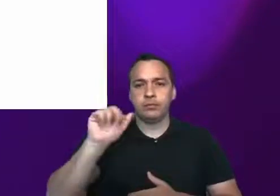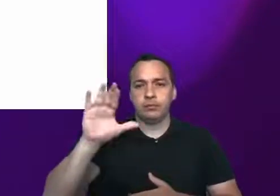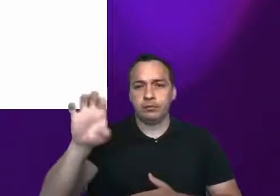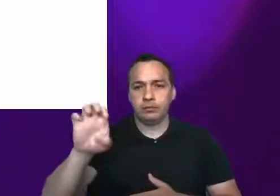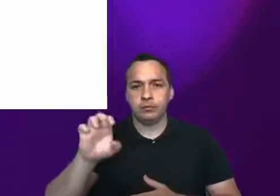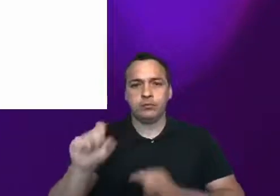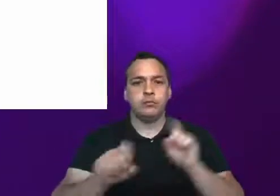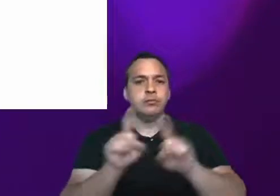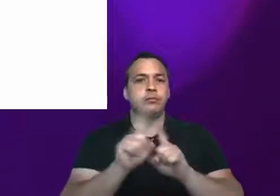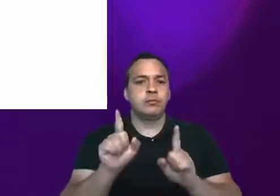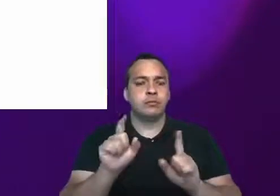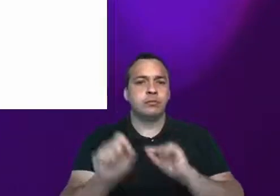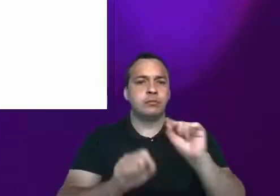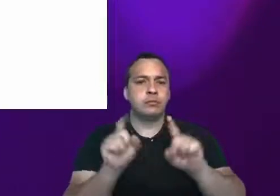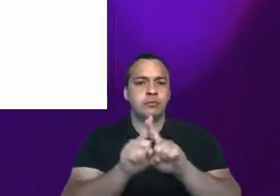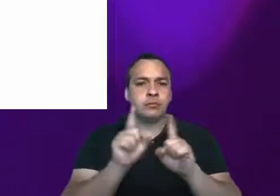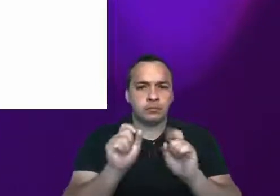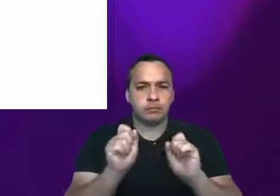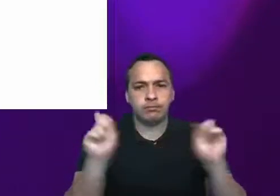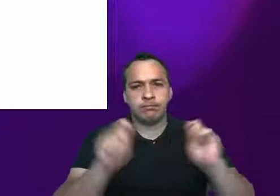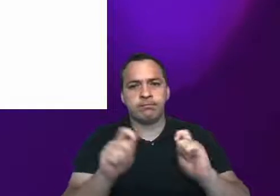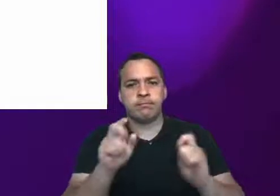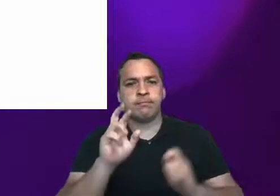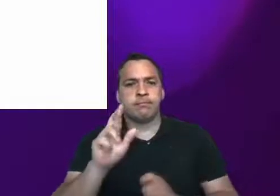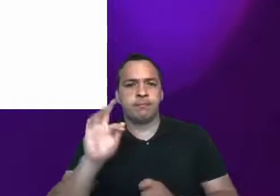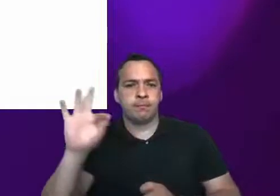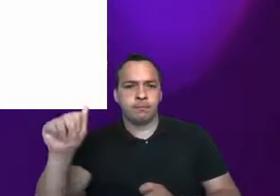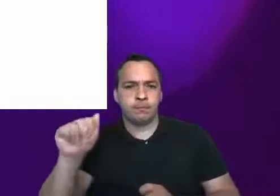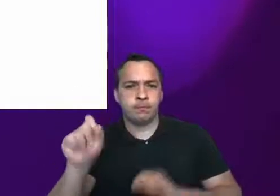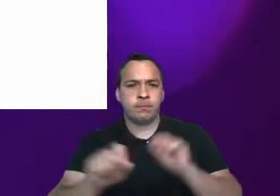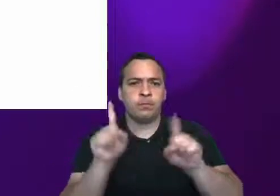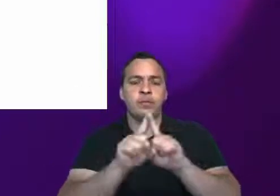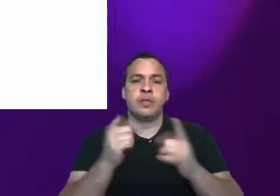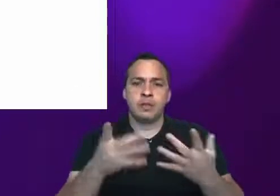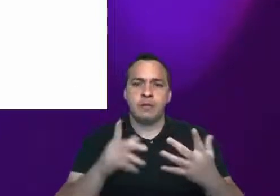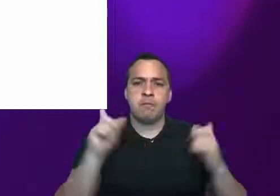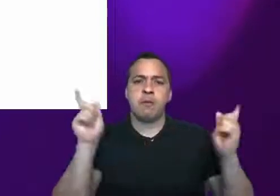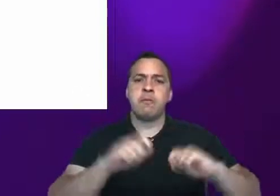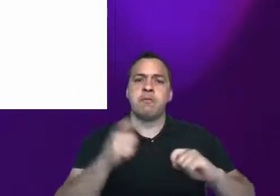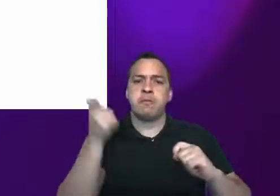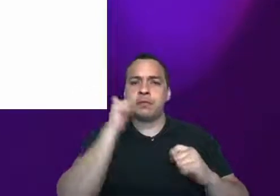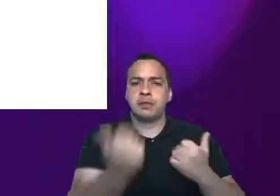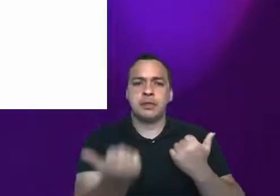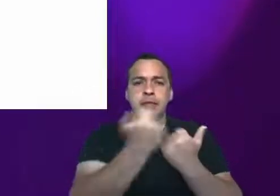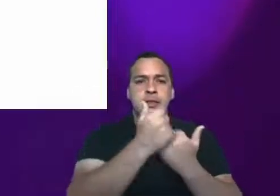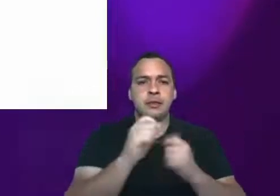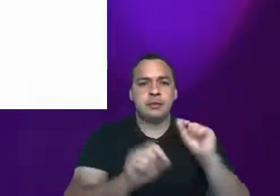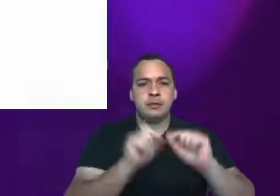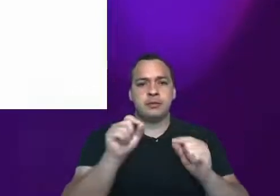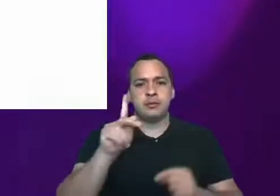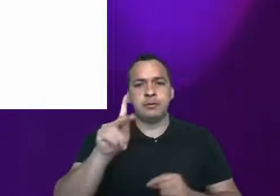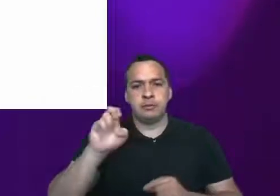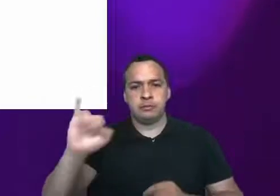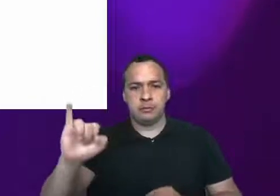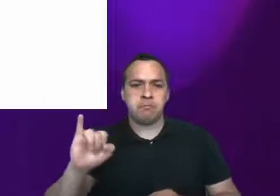Também pode ser feita uma radiofrequência para ablação do nódulo. A injeção percutânea de